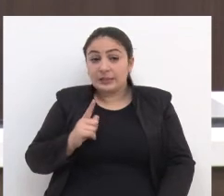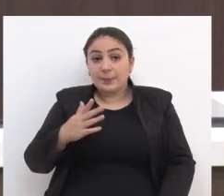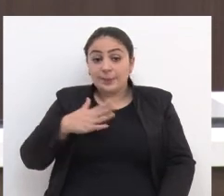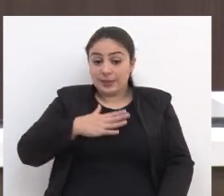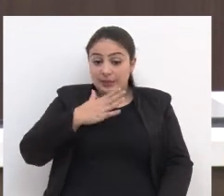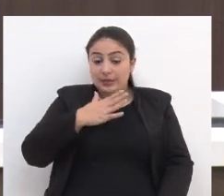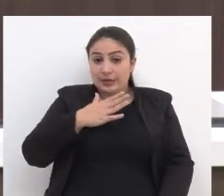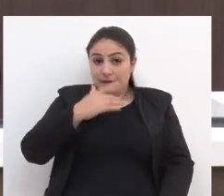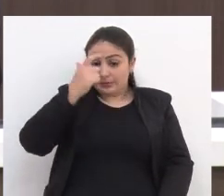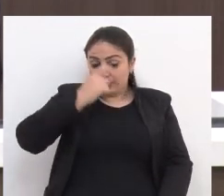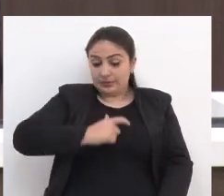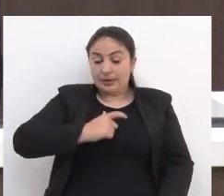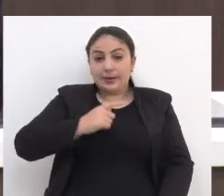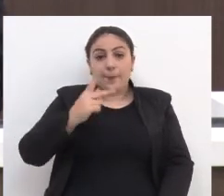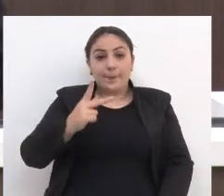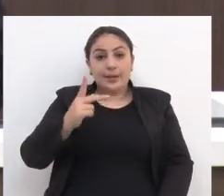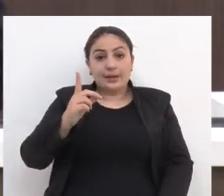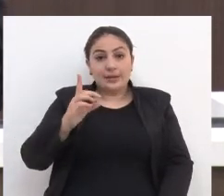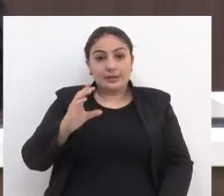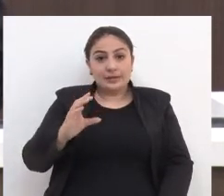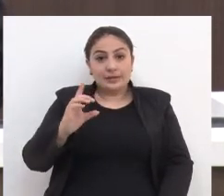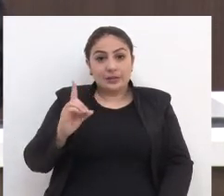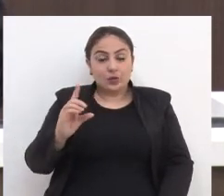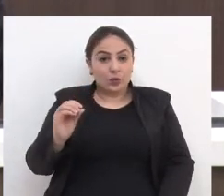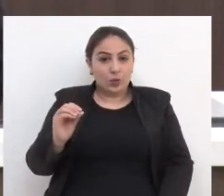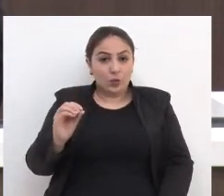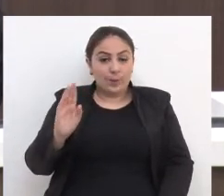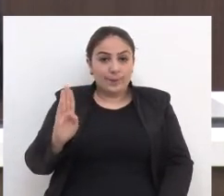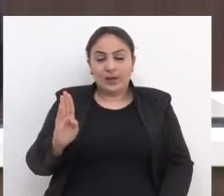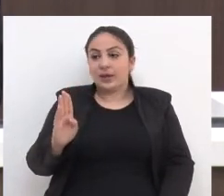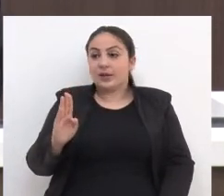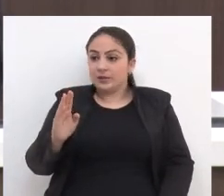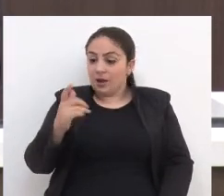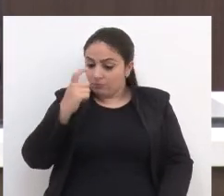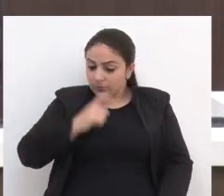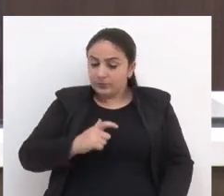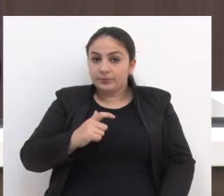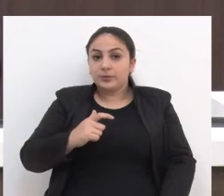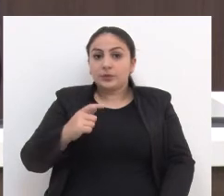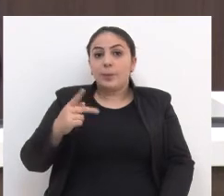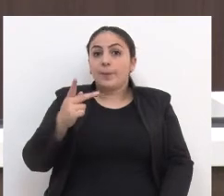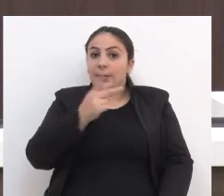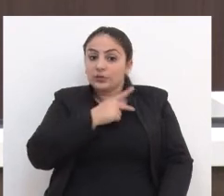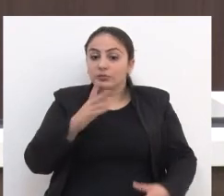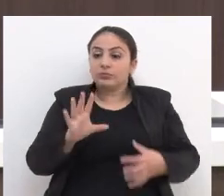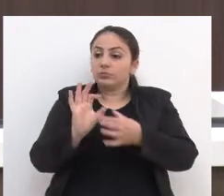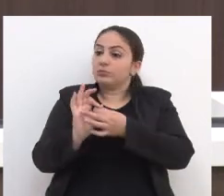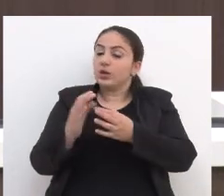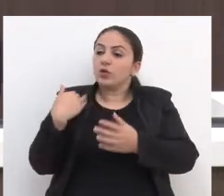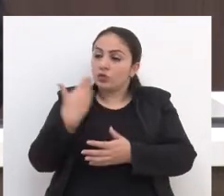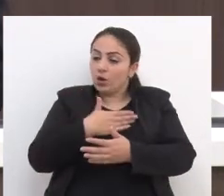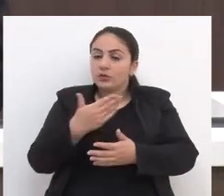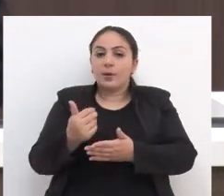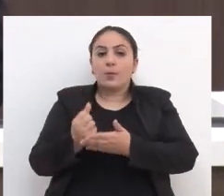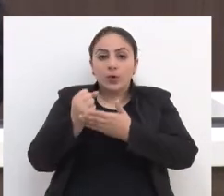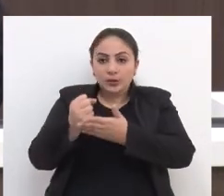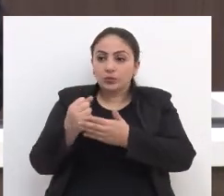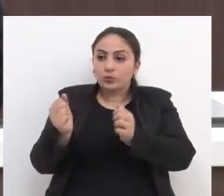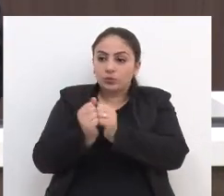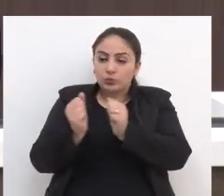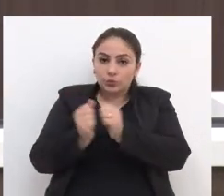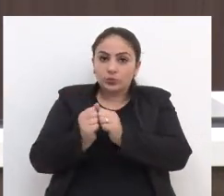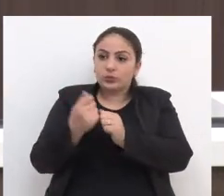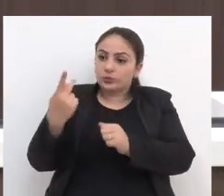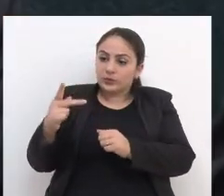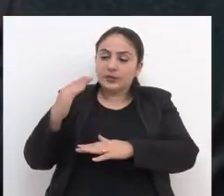minha pessoa e no PCdoB um vereador e um partido aliado. Nós estaremos junto com Vossa